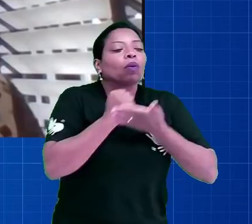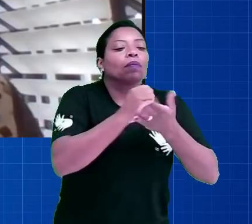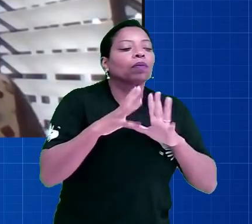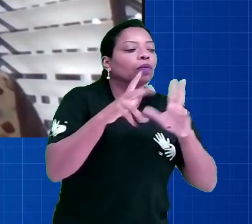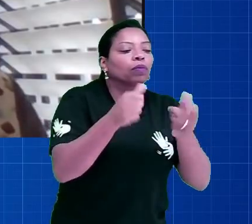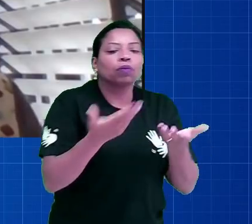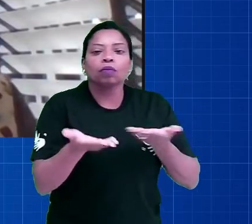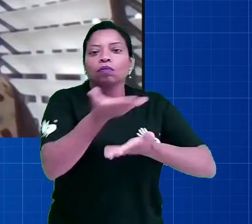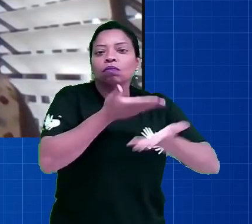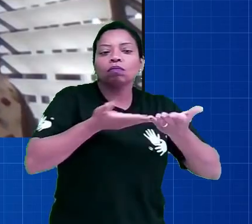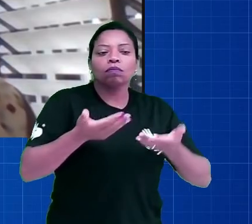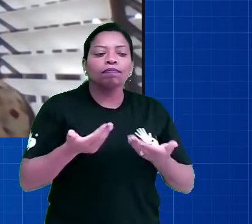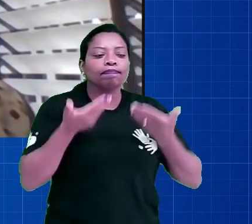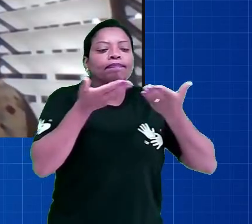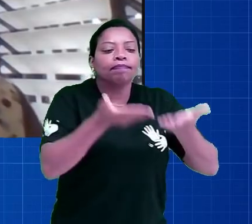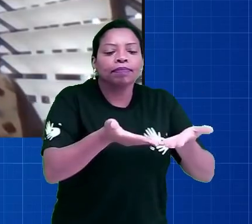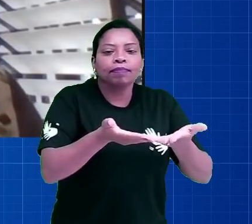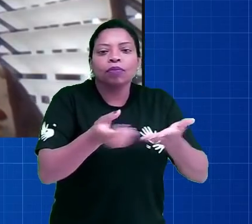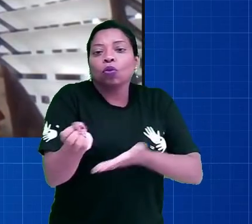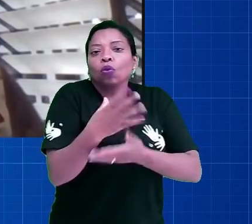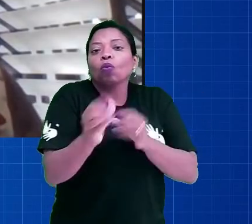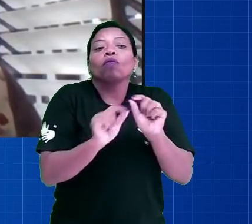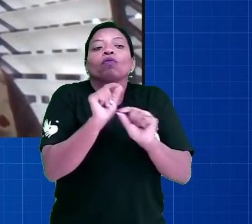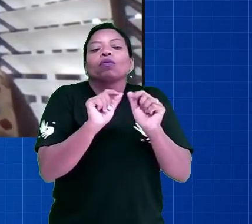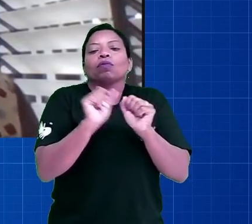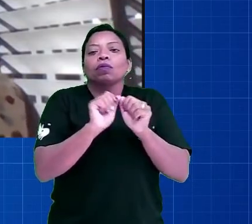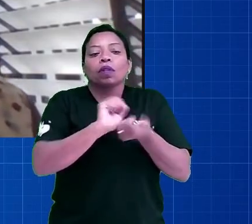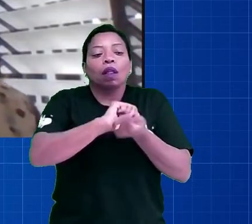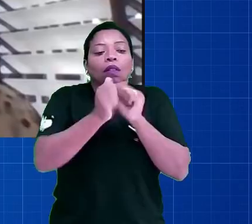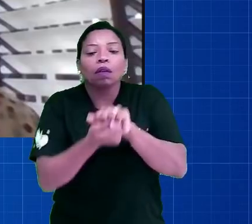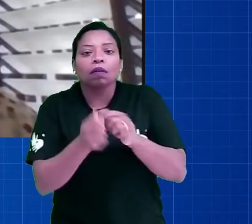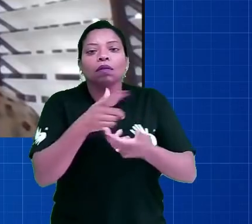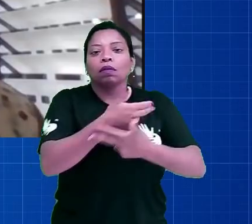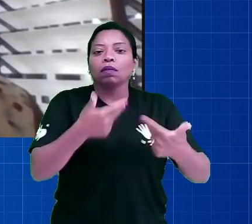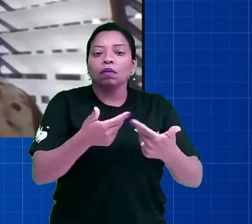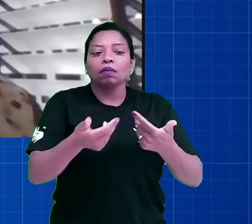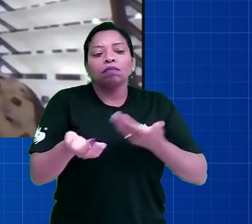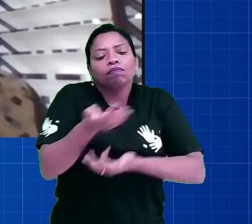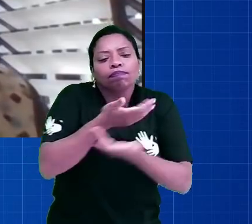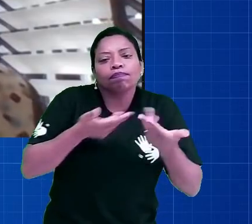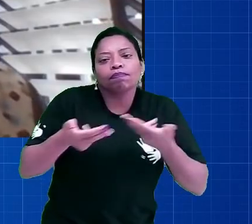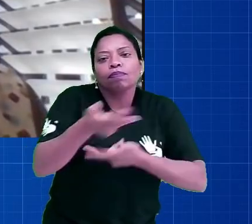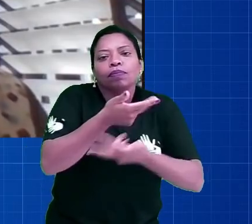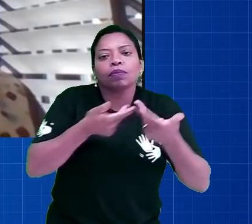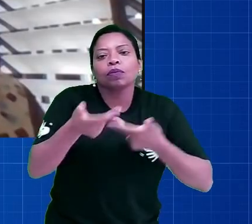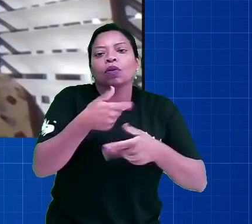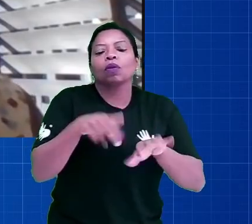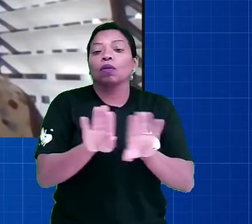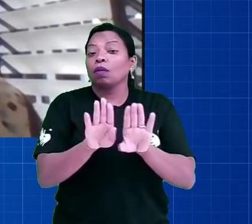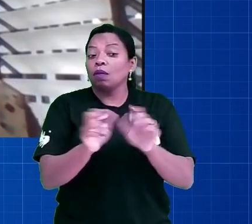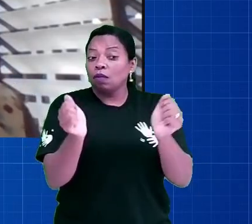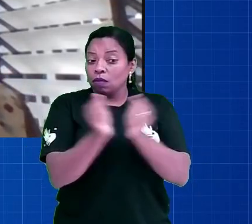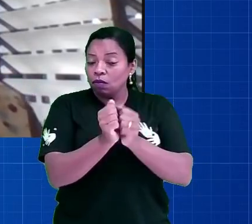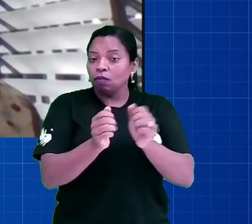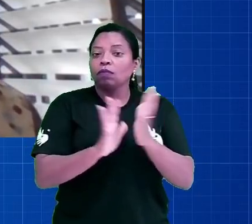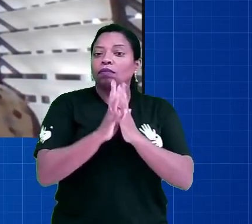pode inserir inovações, adaptações, flexibilizações. Então, eles vão trabalhando juntos, eles vão